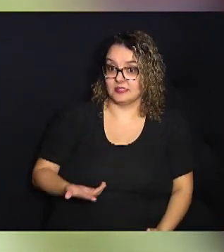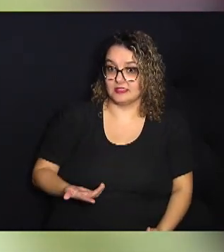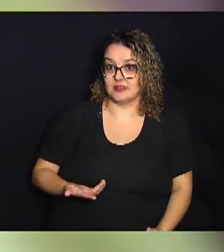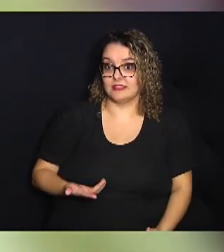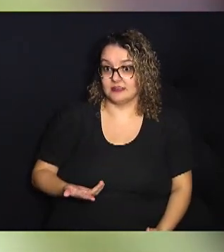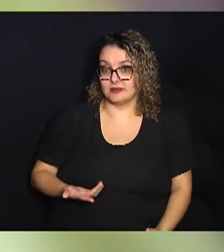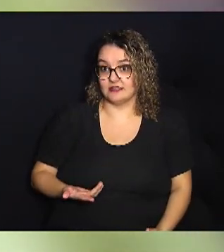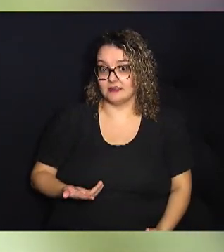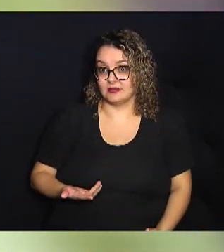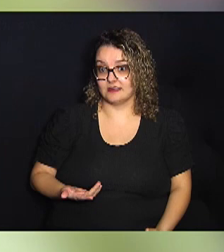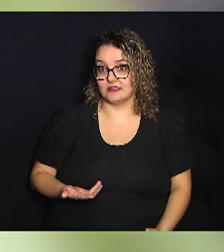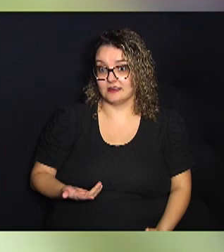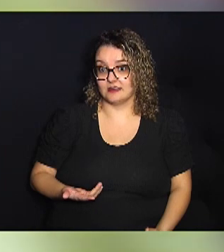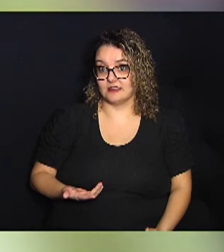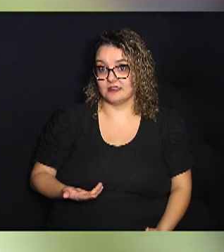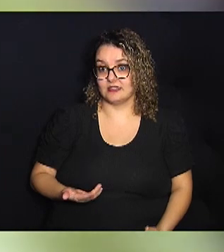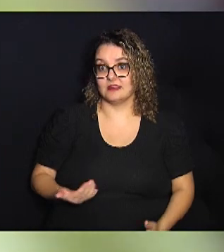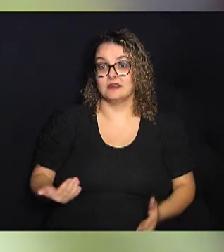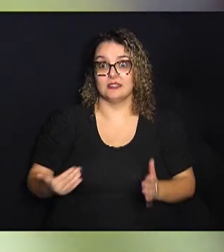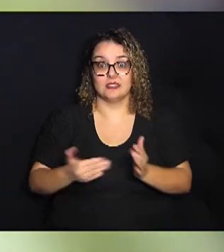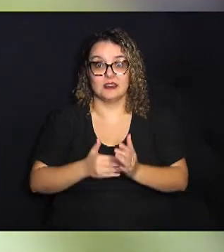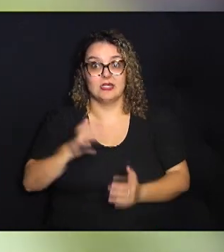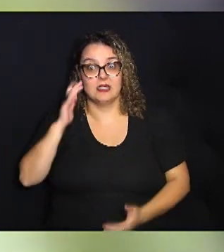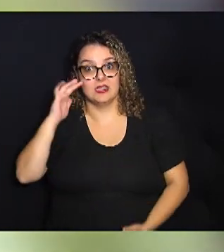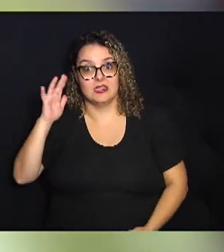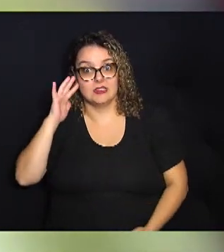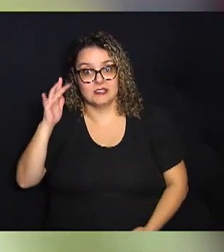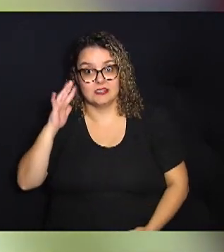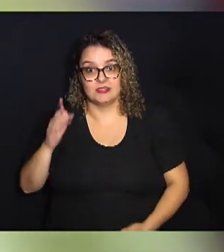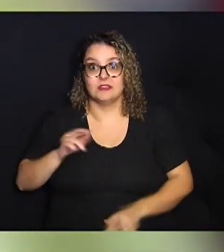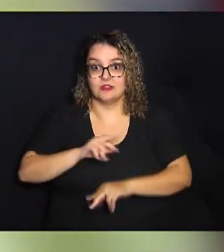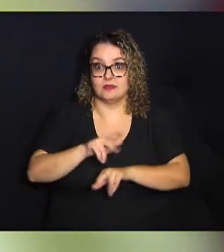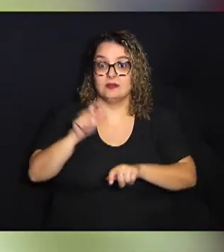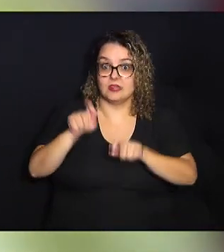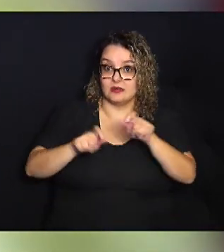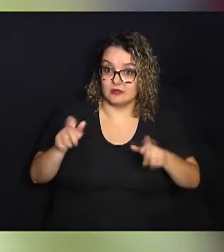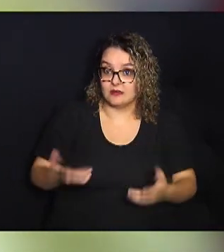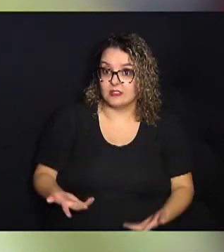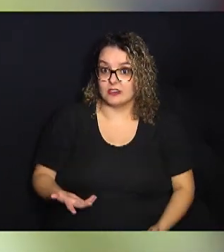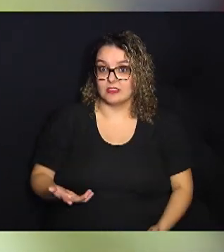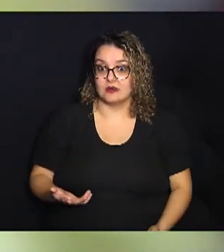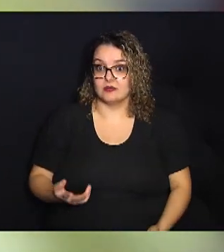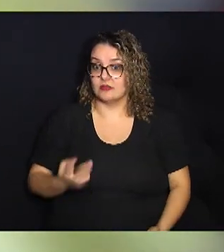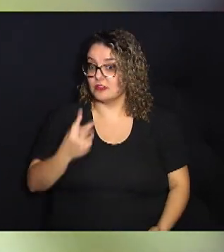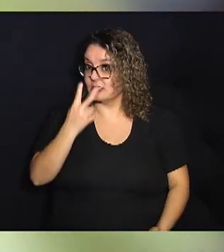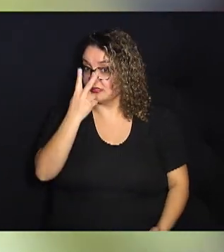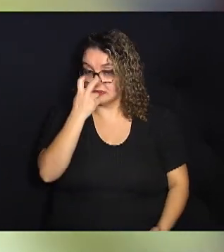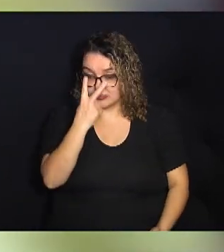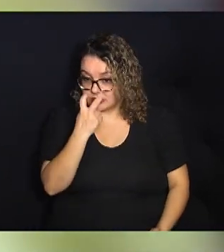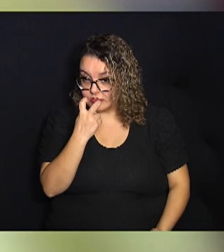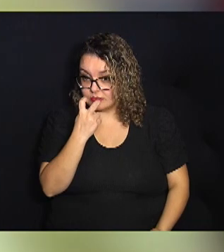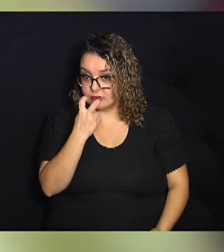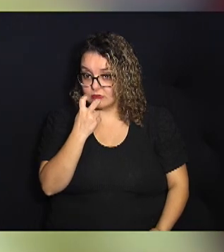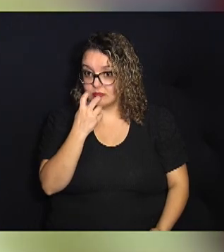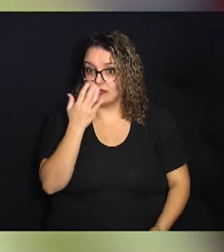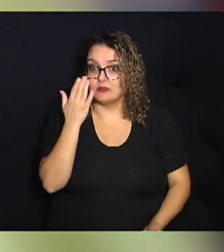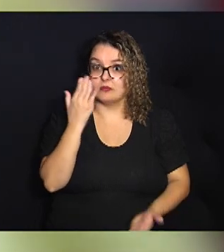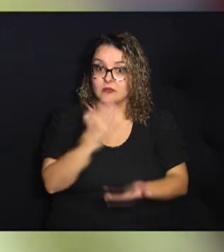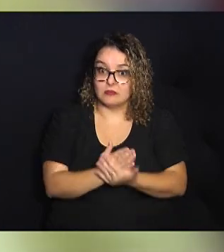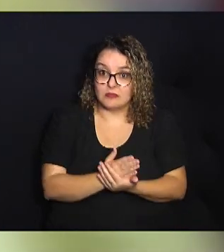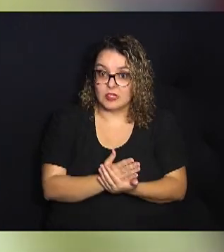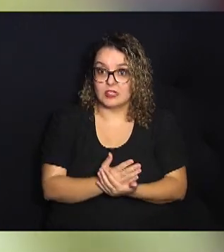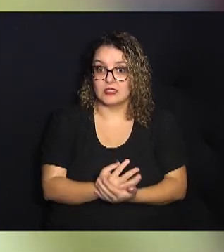até imaginar que muitas pessoas que não enxergam deixam de conhecer o